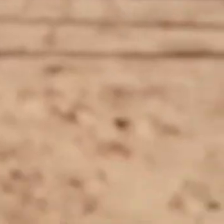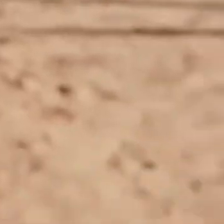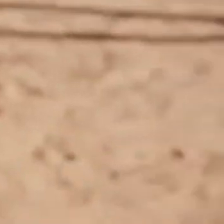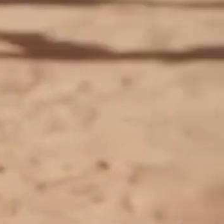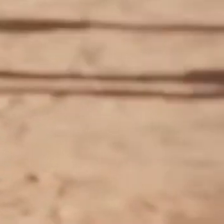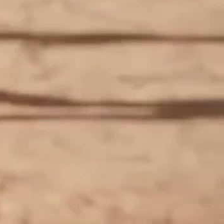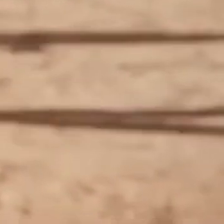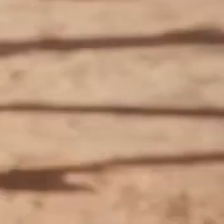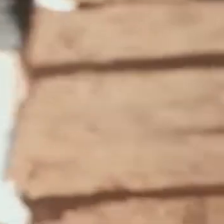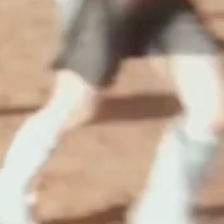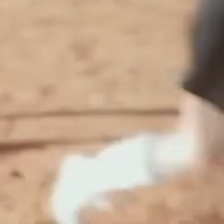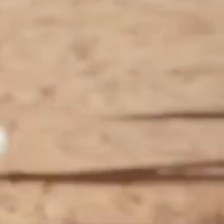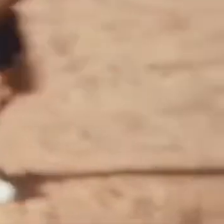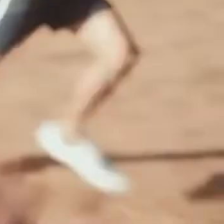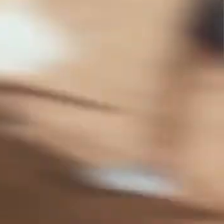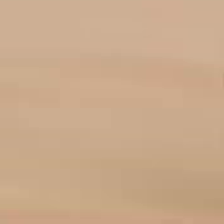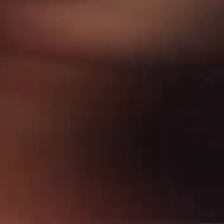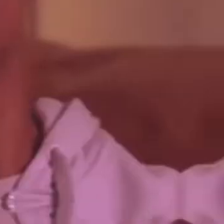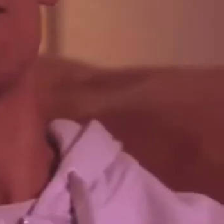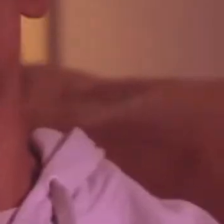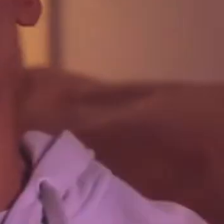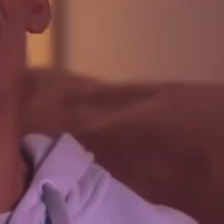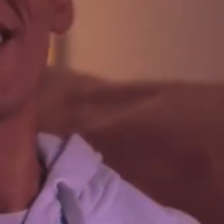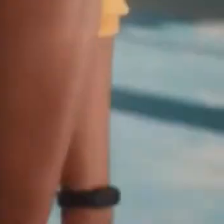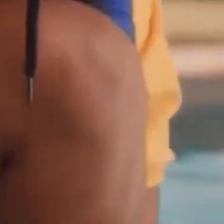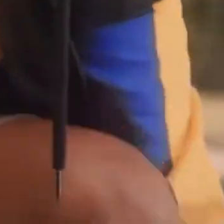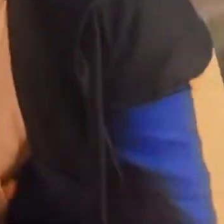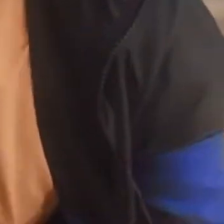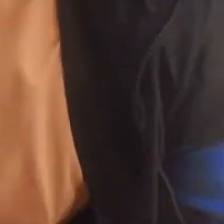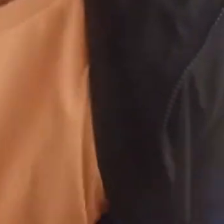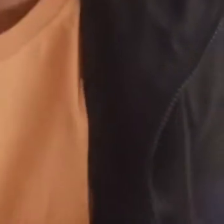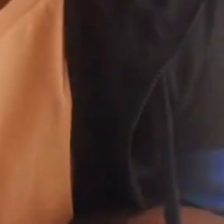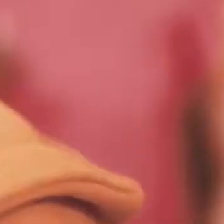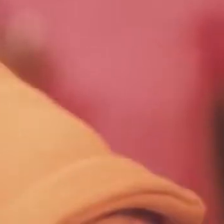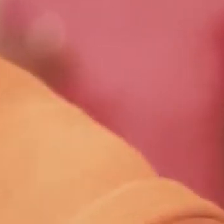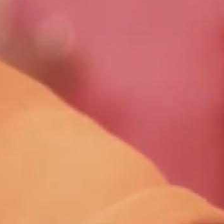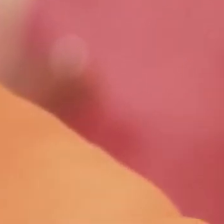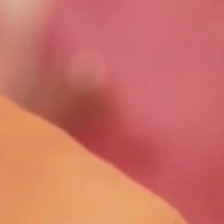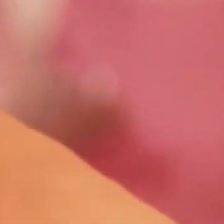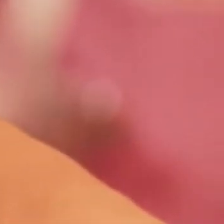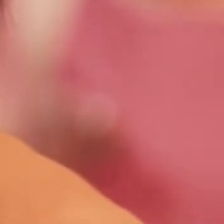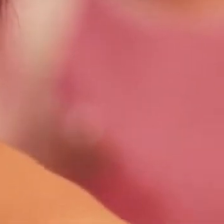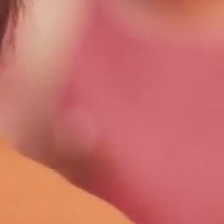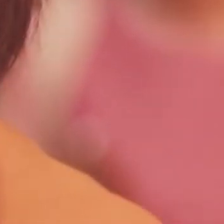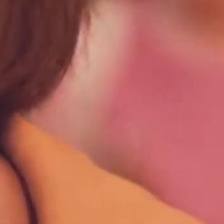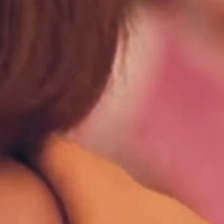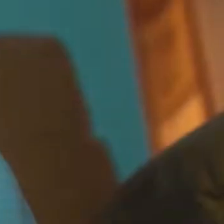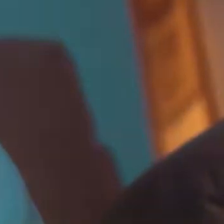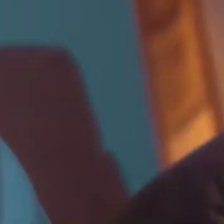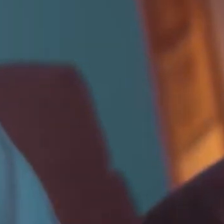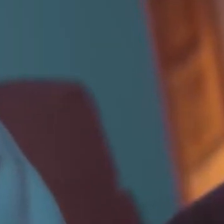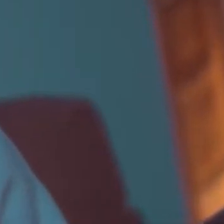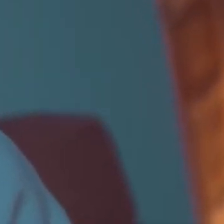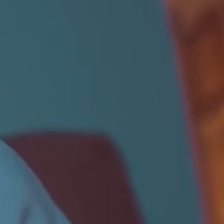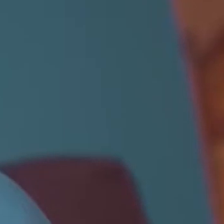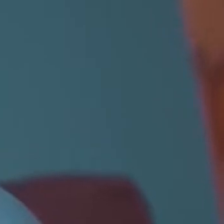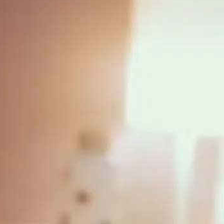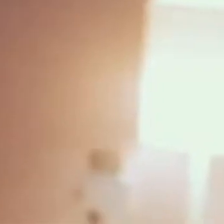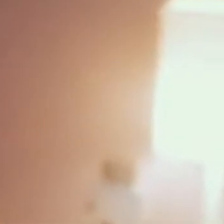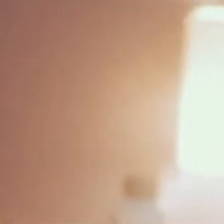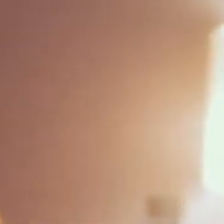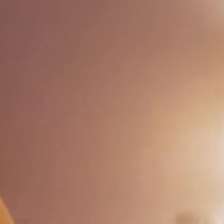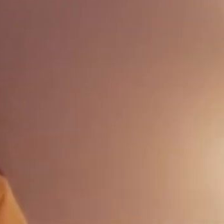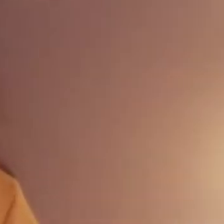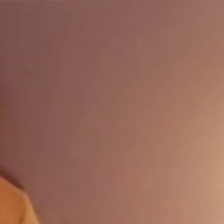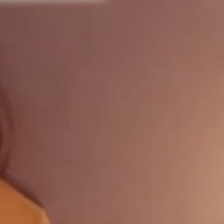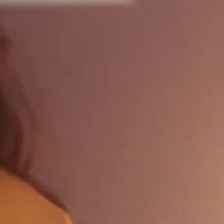digital. E aí, bora votar? Só bora! Bora! Esse país também é nosso. E a gente pode fazer.